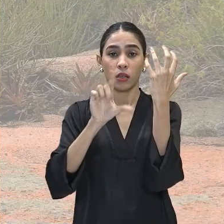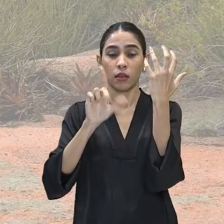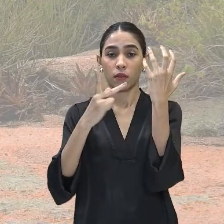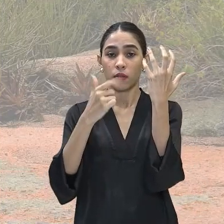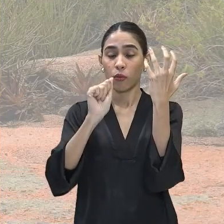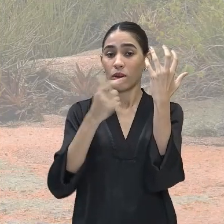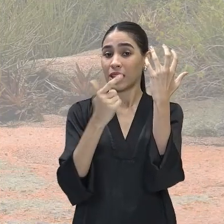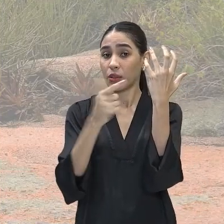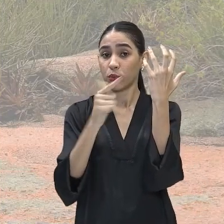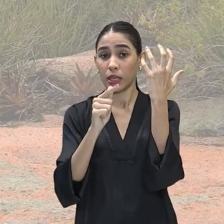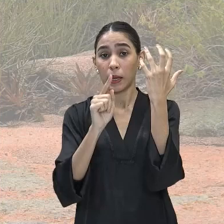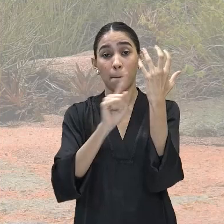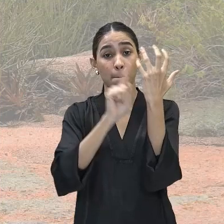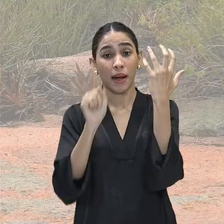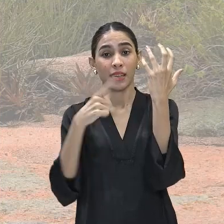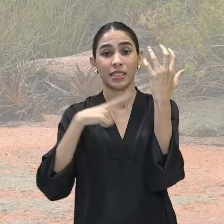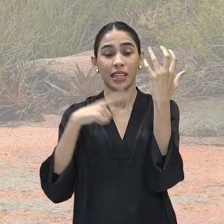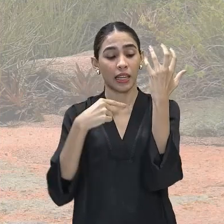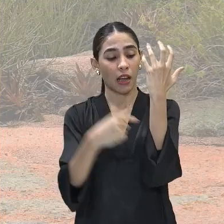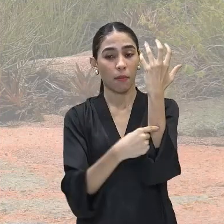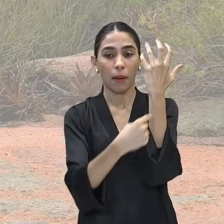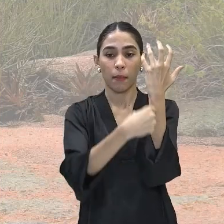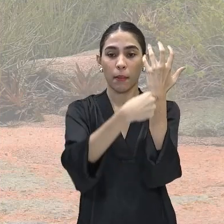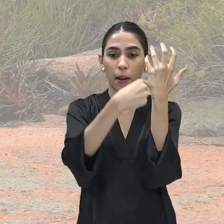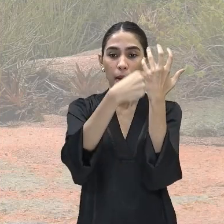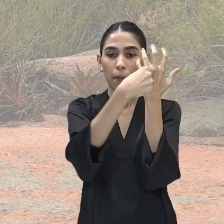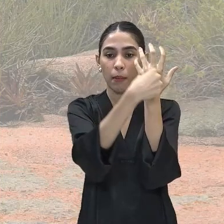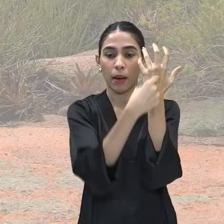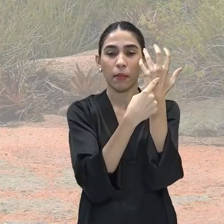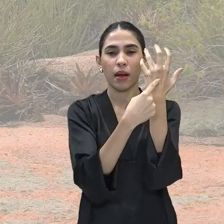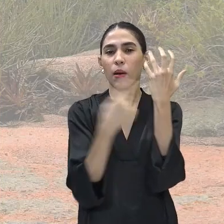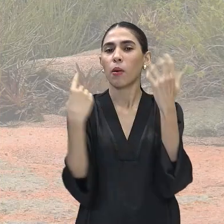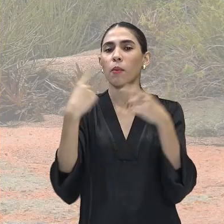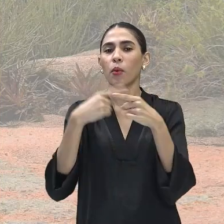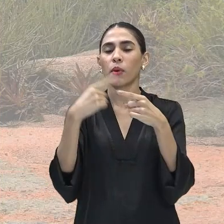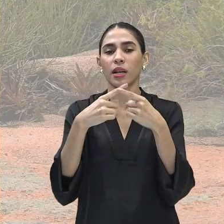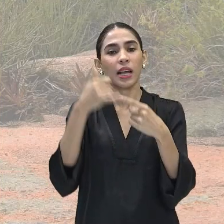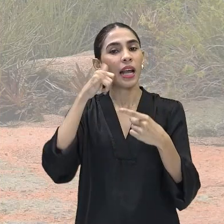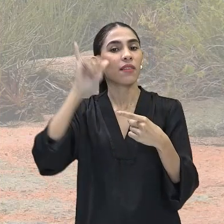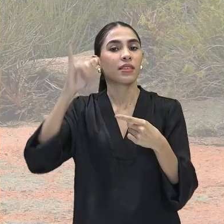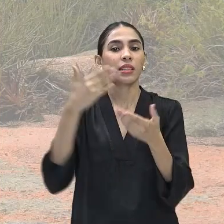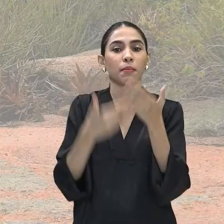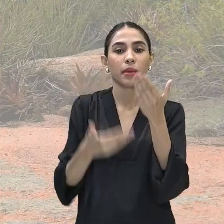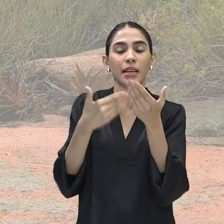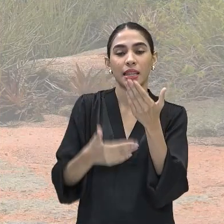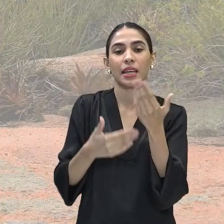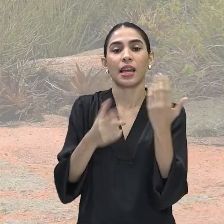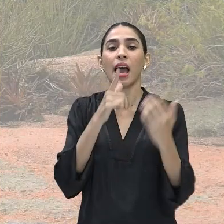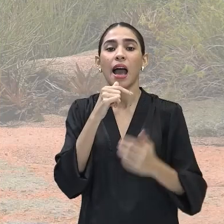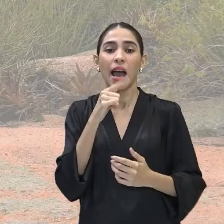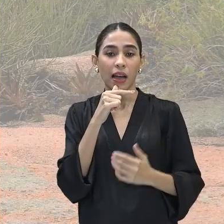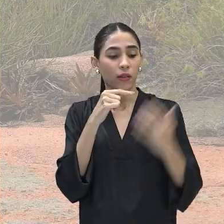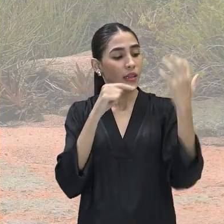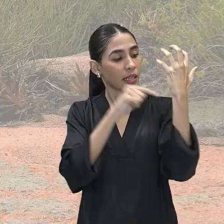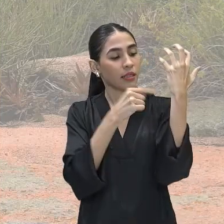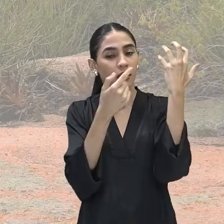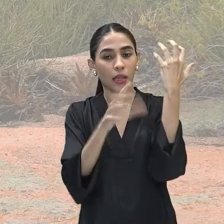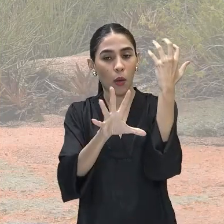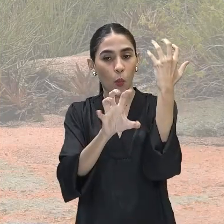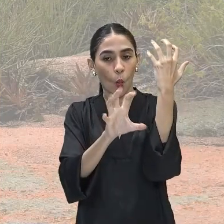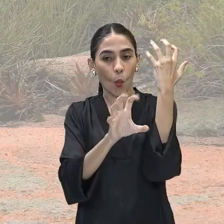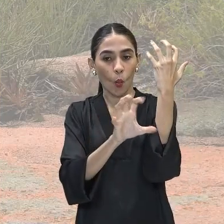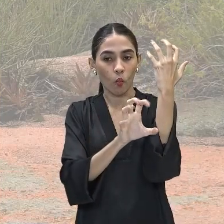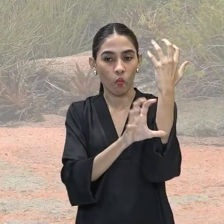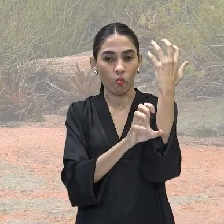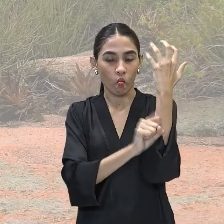ela desenvolve é exatamente para evitar a perda de água. E aí ela consegue sobreviver